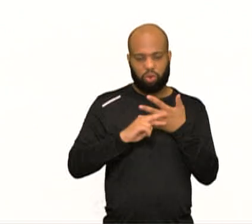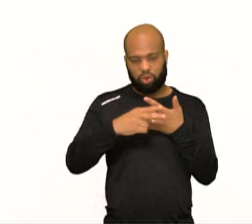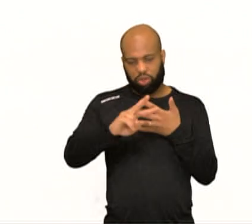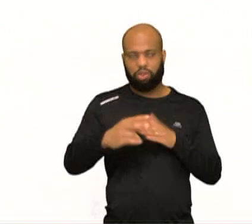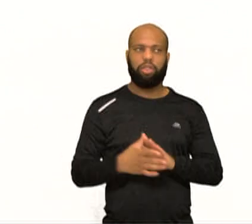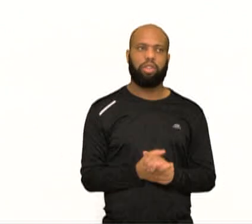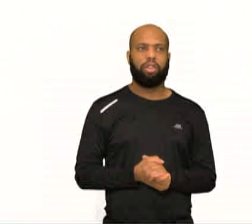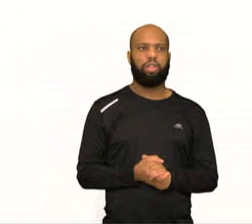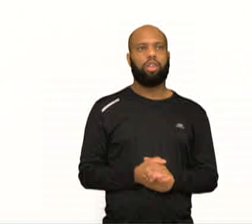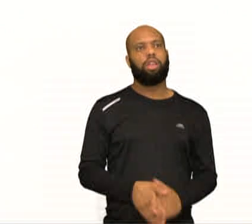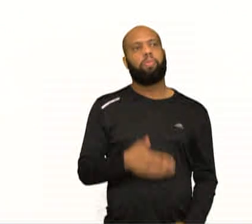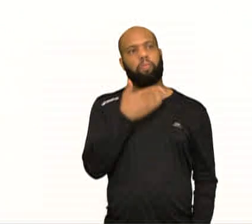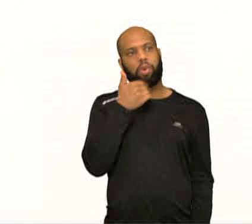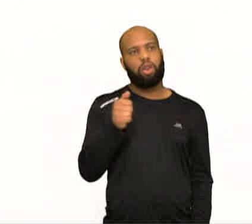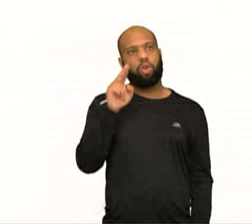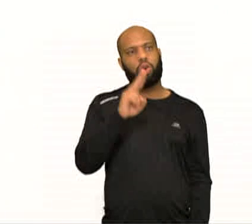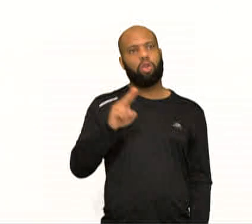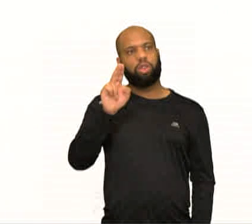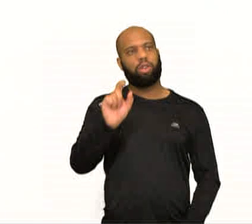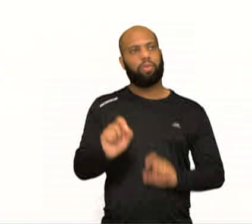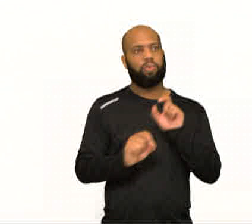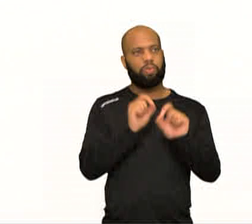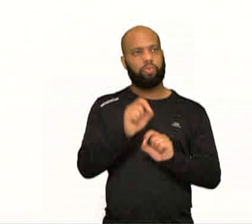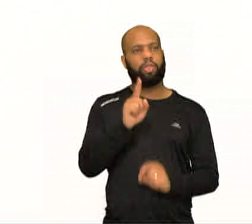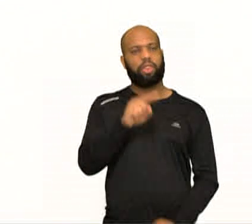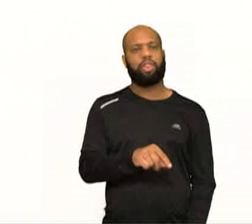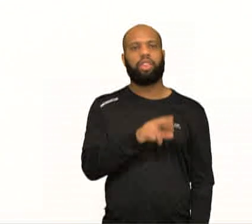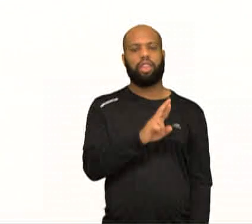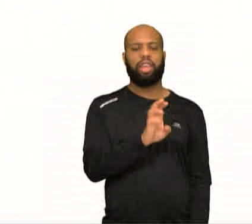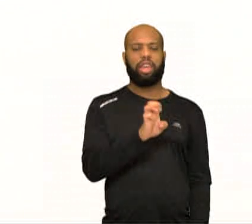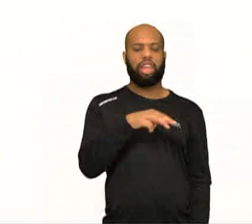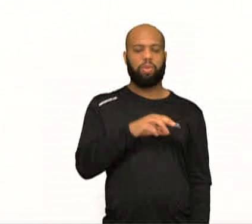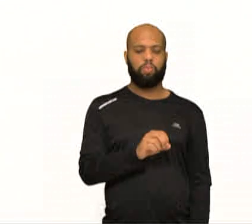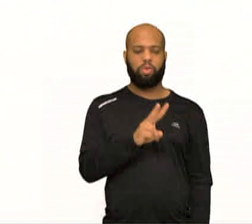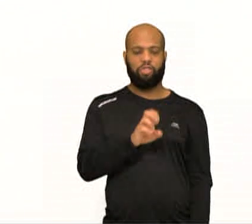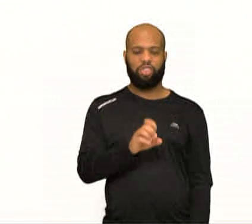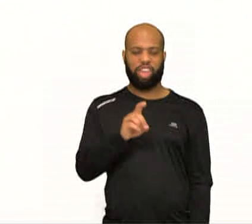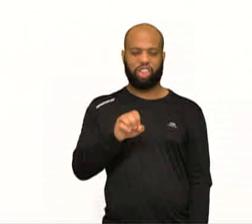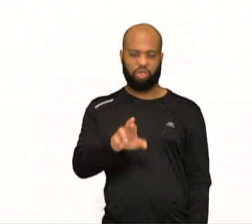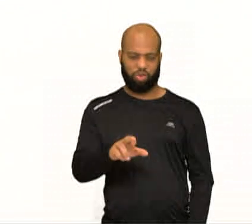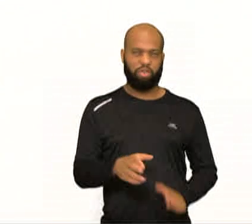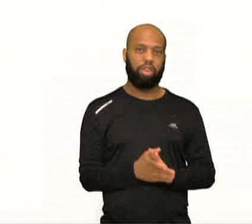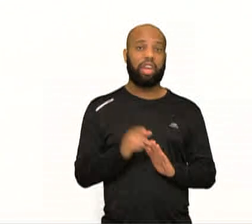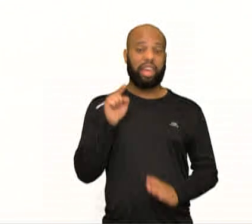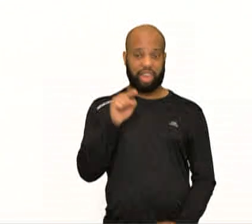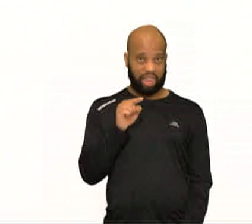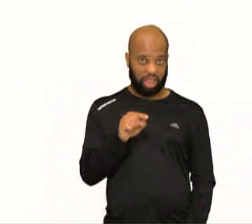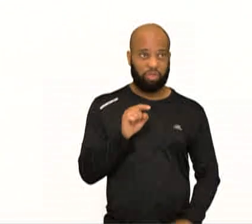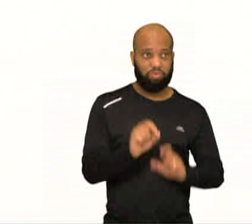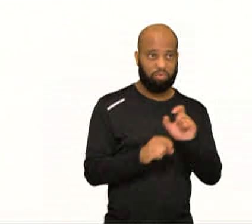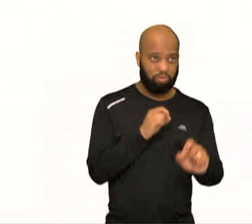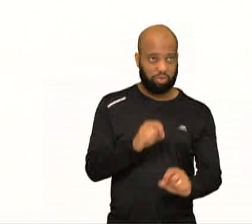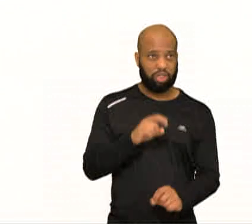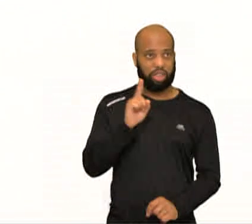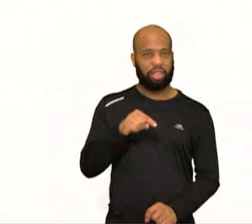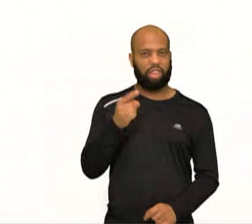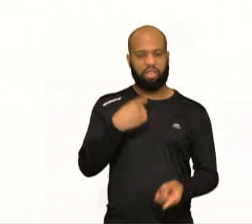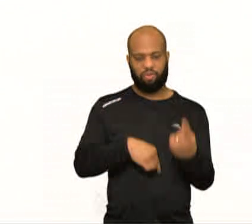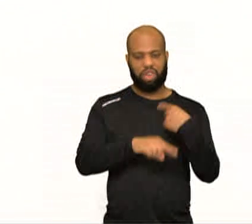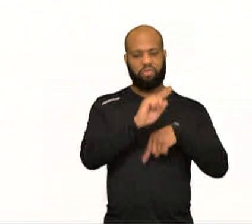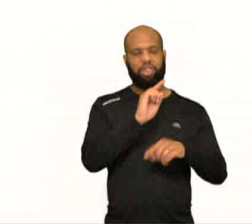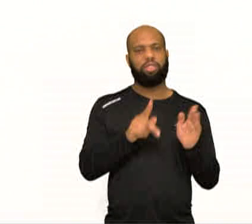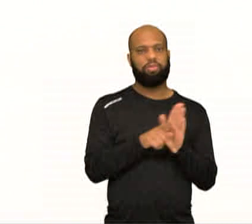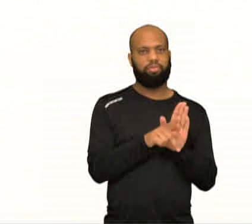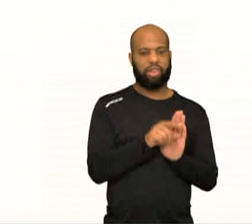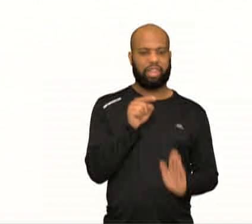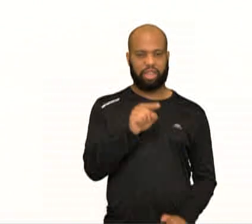Muito melhor é usar o que nós chamamos de removedor de esmalte. Já o removedor de esmalte, considerado um avanço da